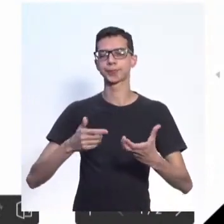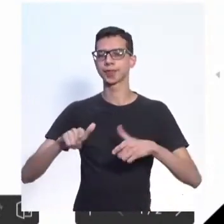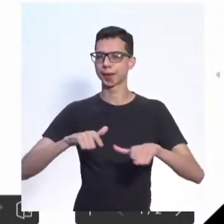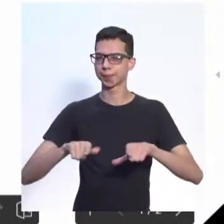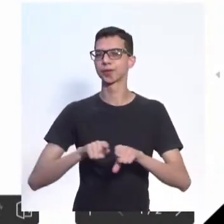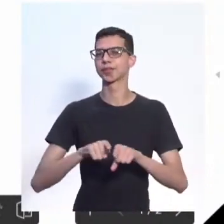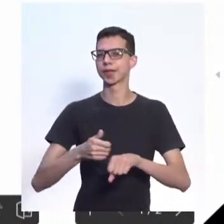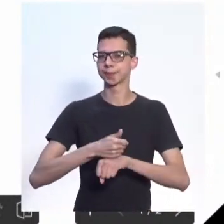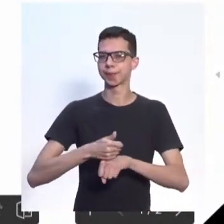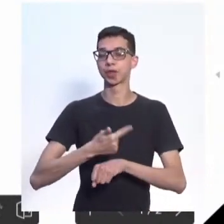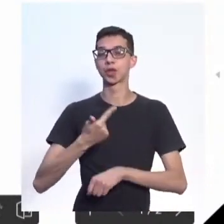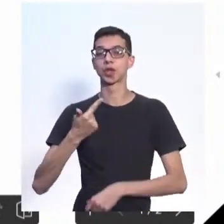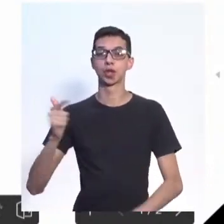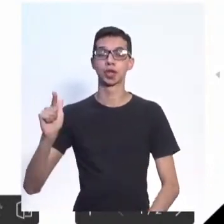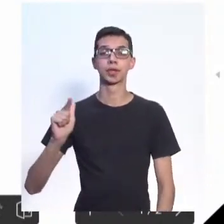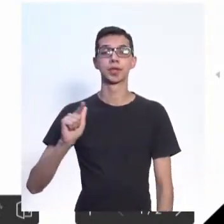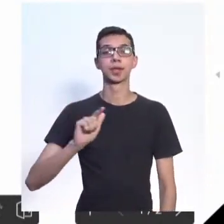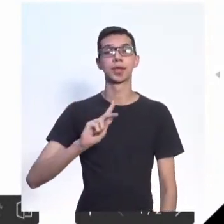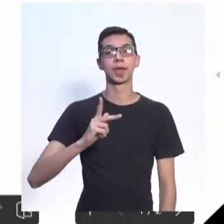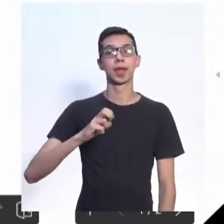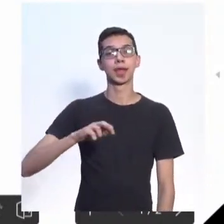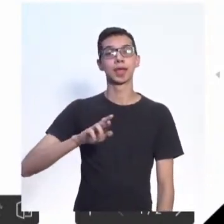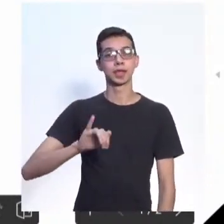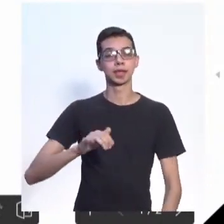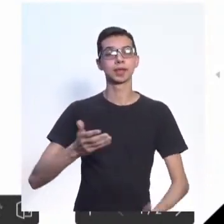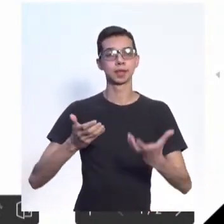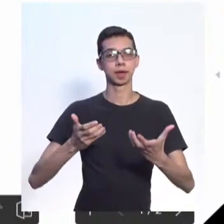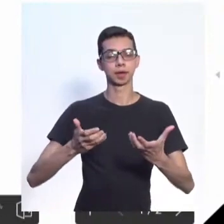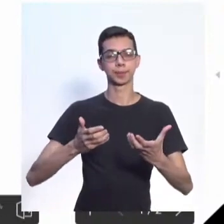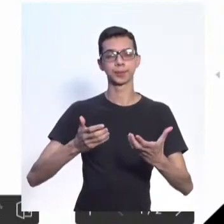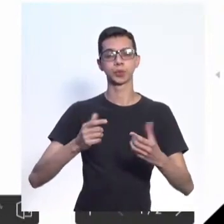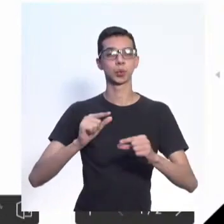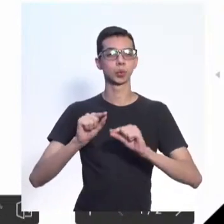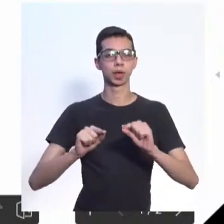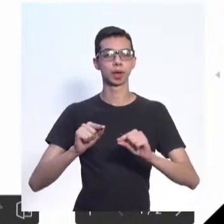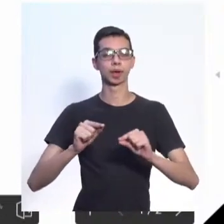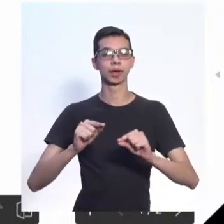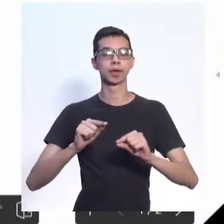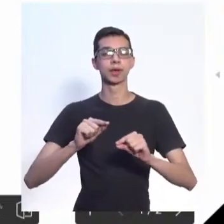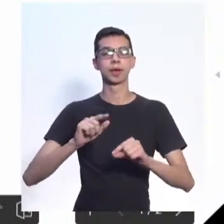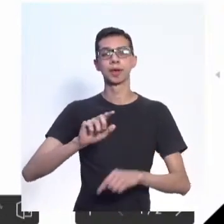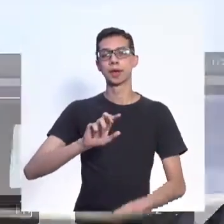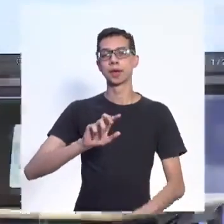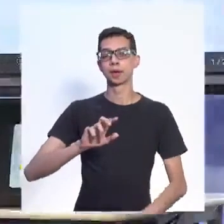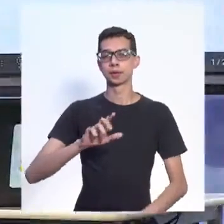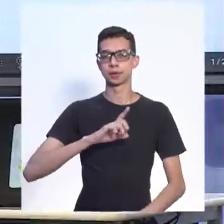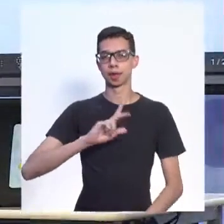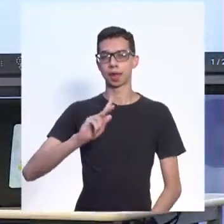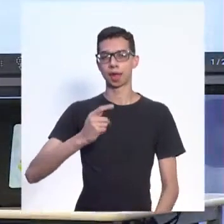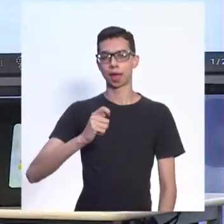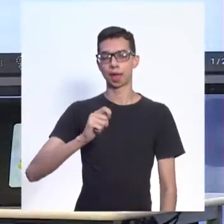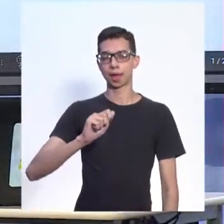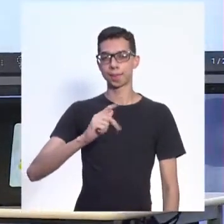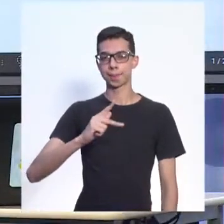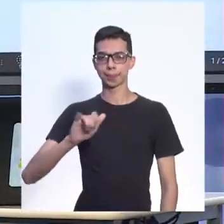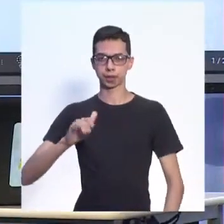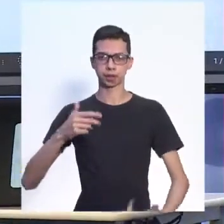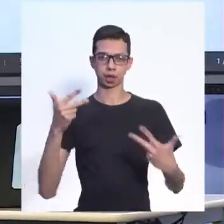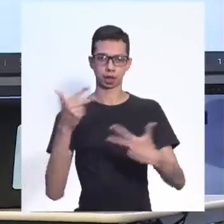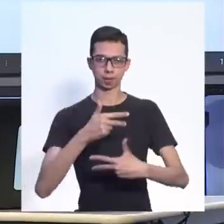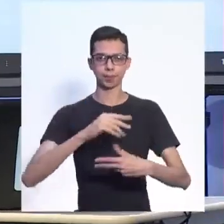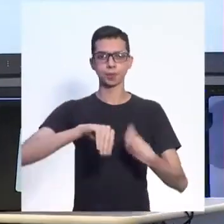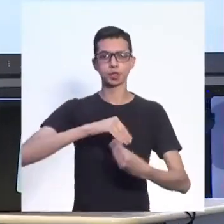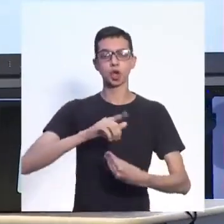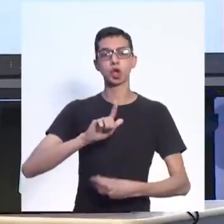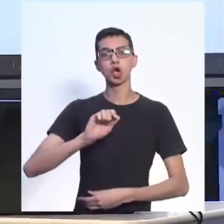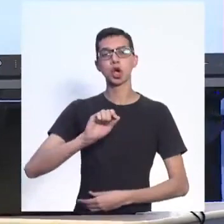gospel. E a Pro Elizabeth eu já tinha lido, que é sonoplastia. Gente, muito legal as participações de vocês. Obrigada às